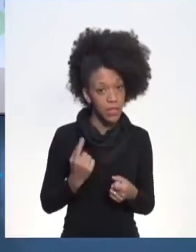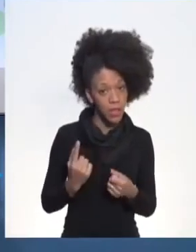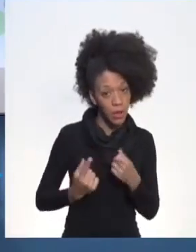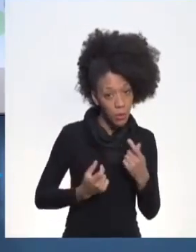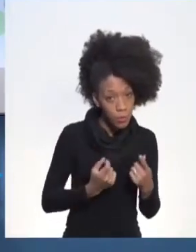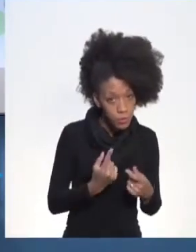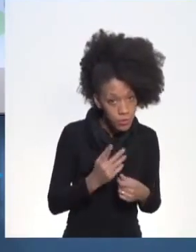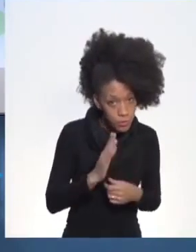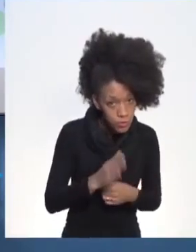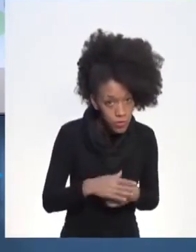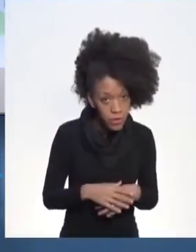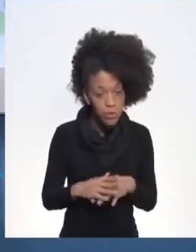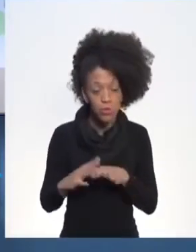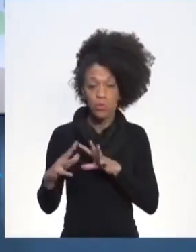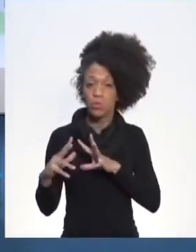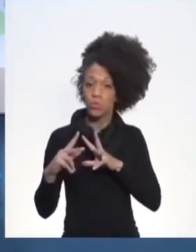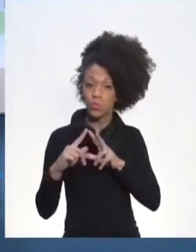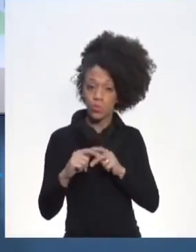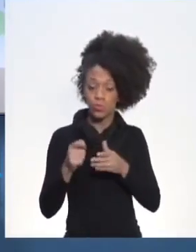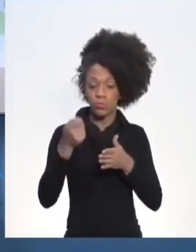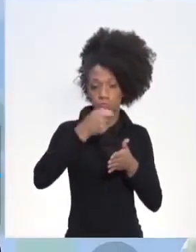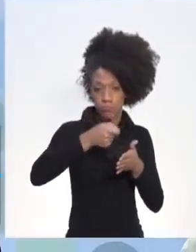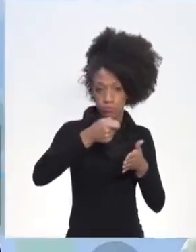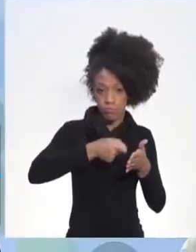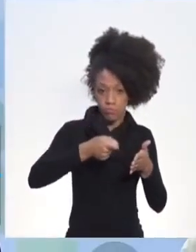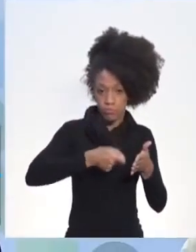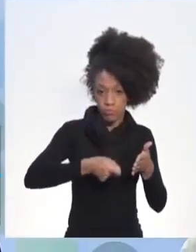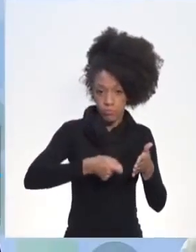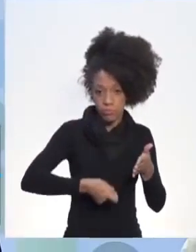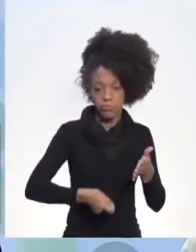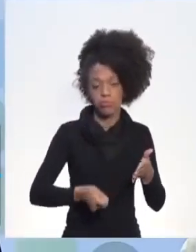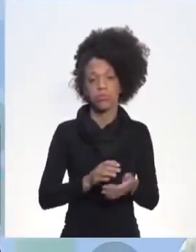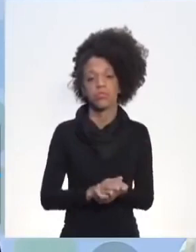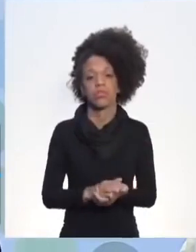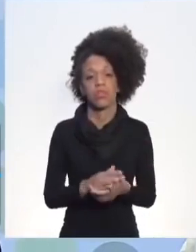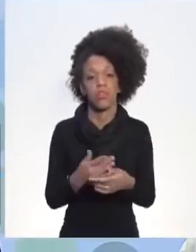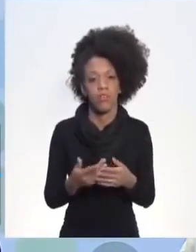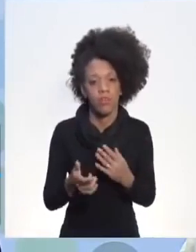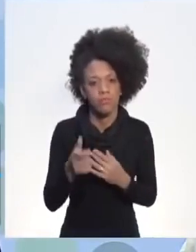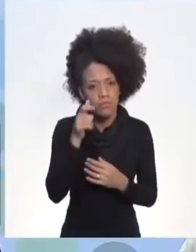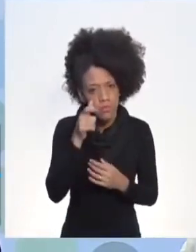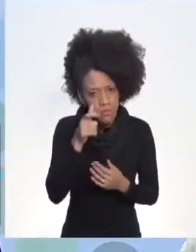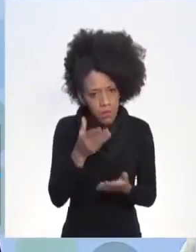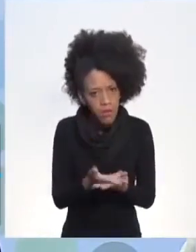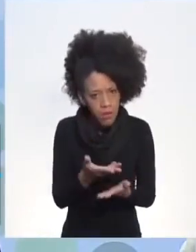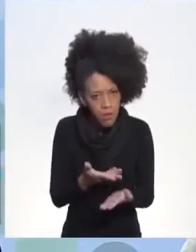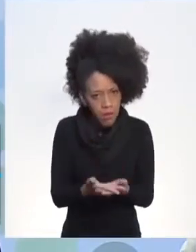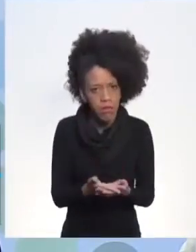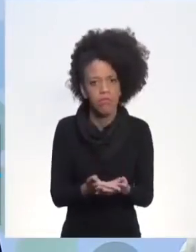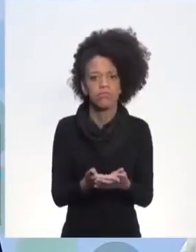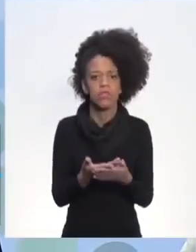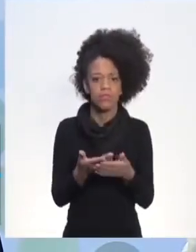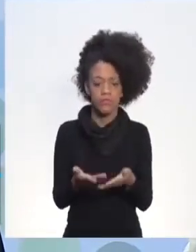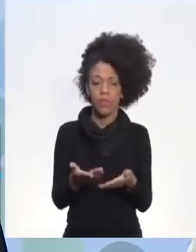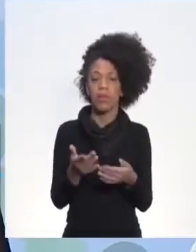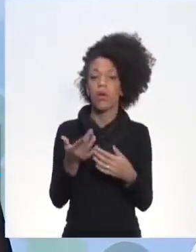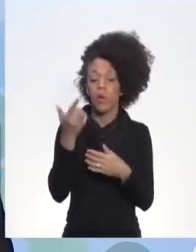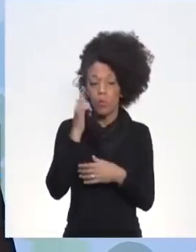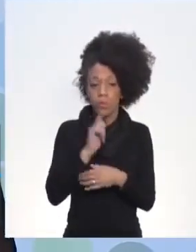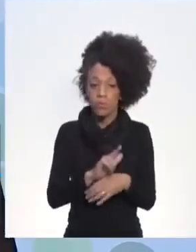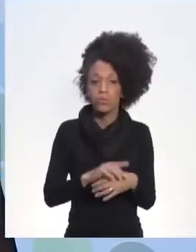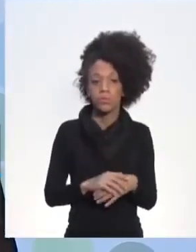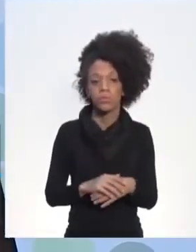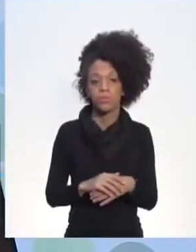coisas já aqui. Tudo isso que eu coloquei aqui para vocês, eu vou assistir a aula, vou anotar, para que a gente